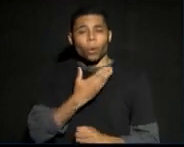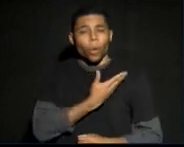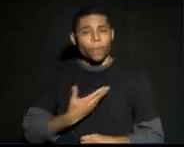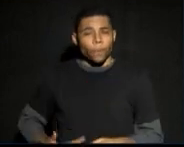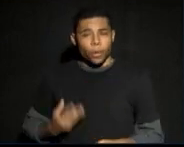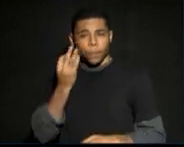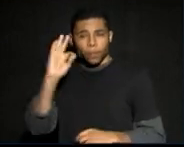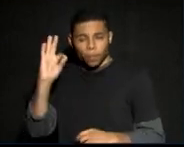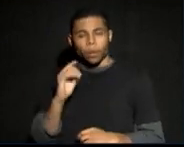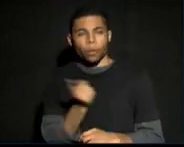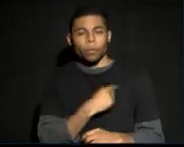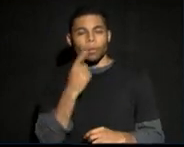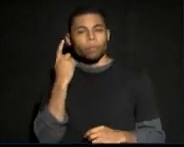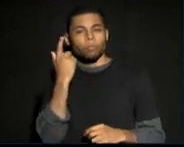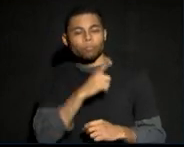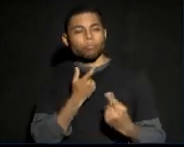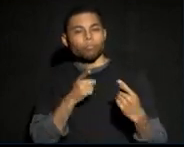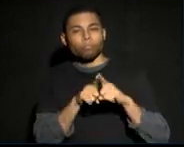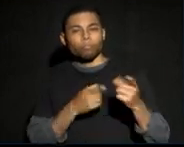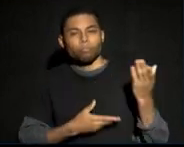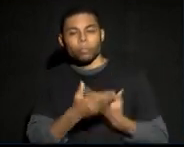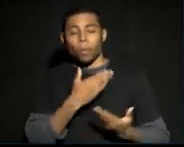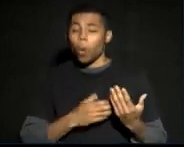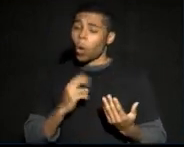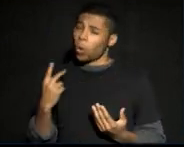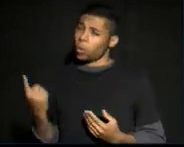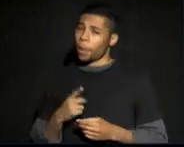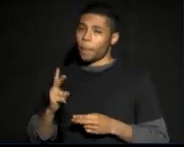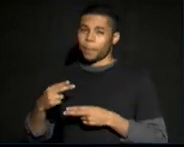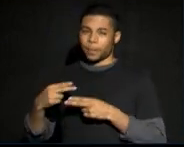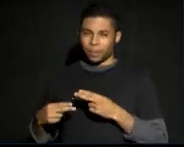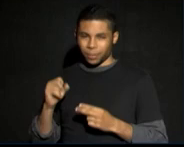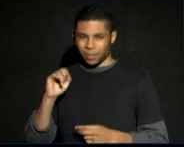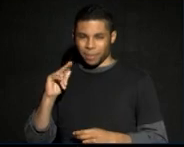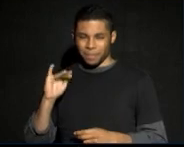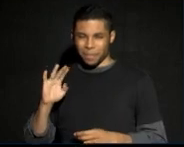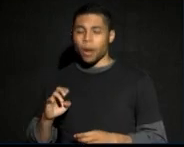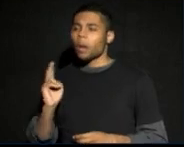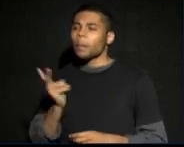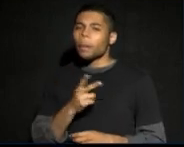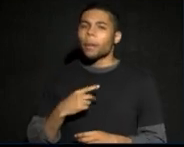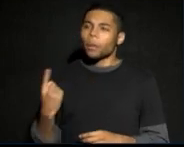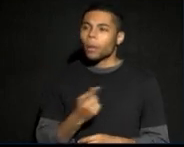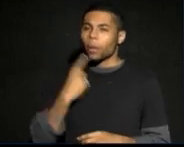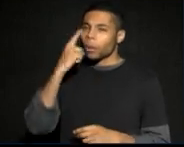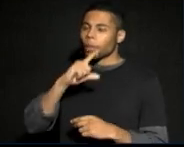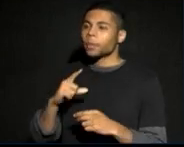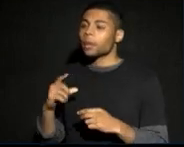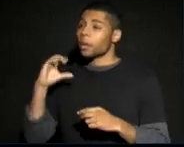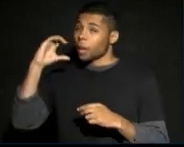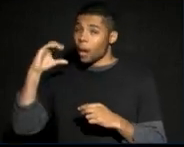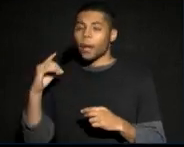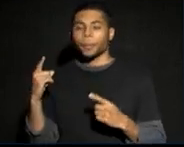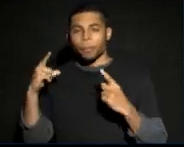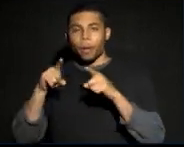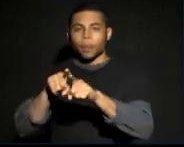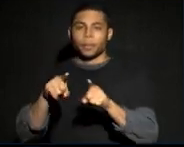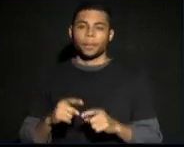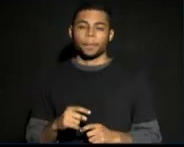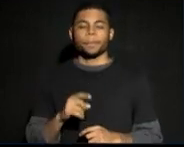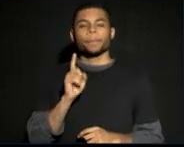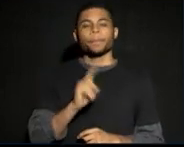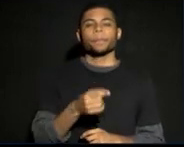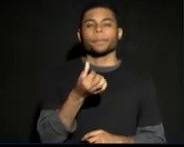ou até com nosso porta o balanço que o meu caso do parceria com Sebrae e pulverizar essa garantia de crédito por toda a nossa rede de parceiros